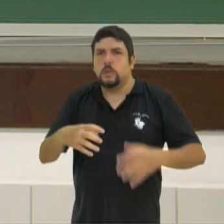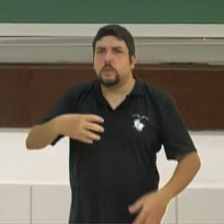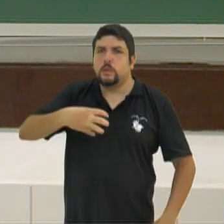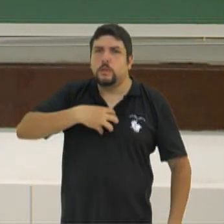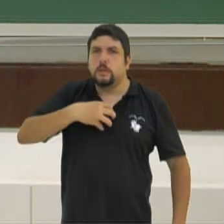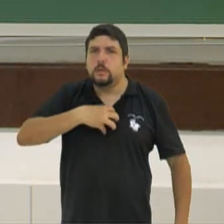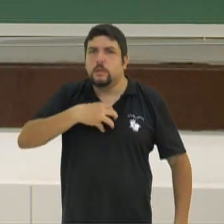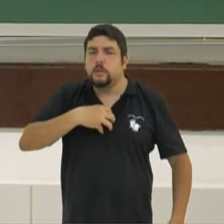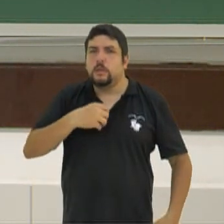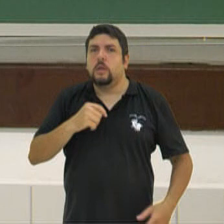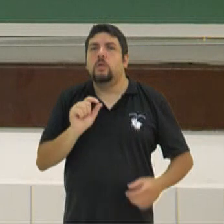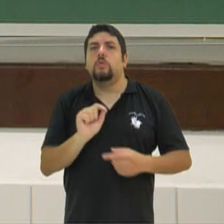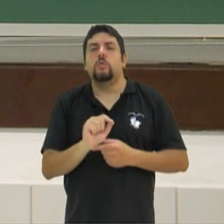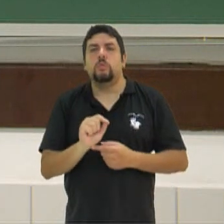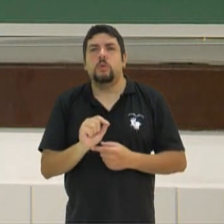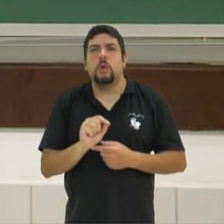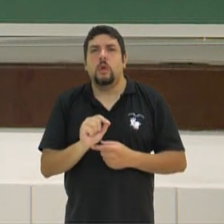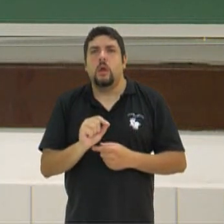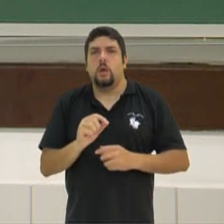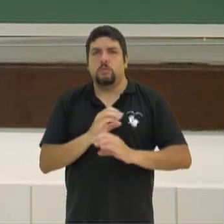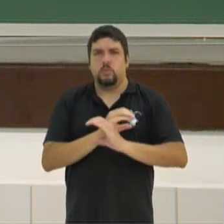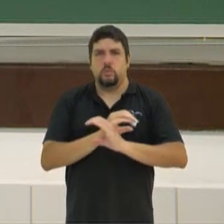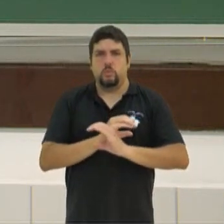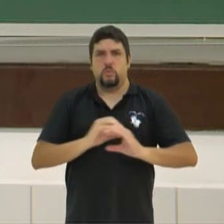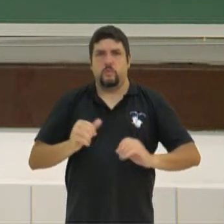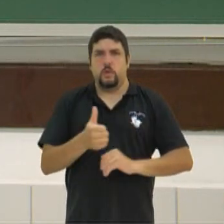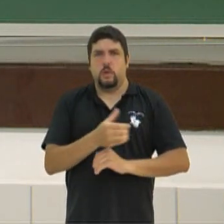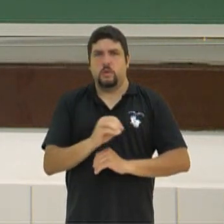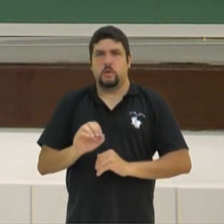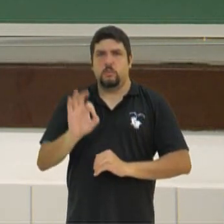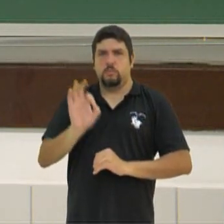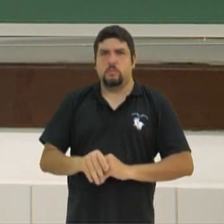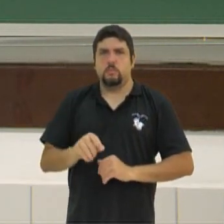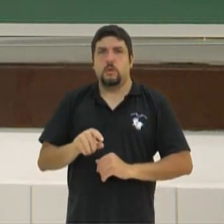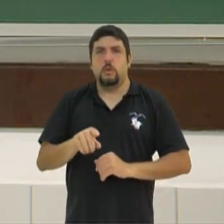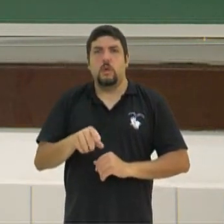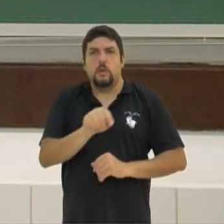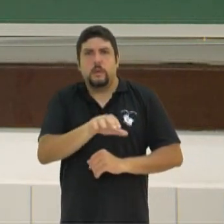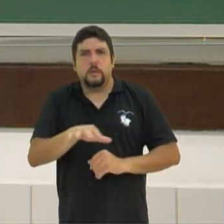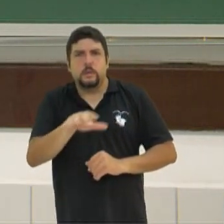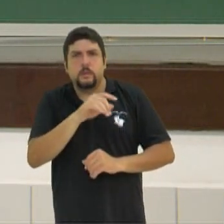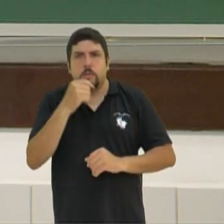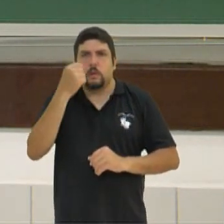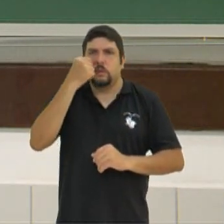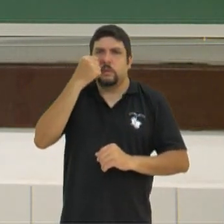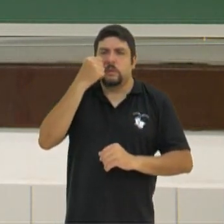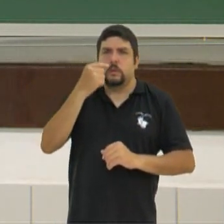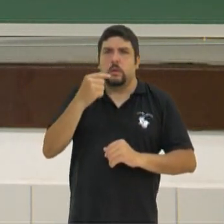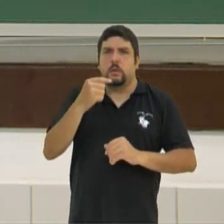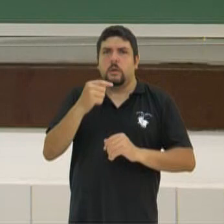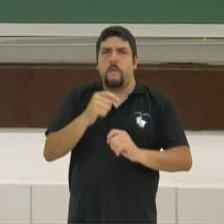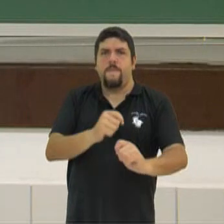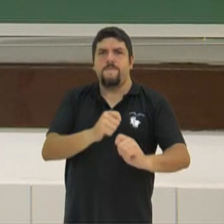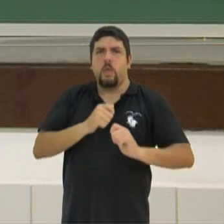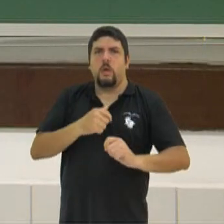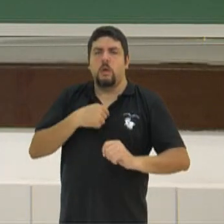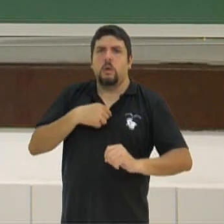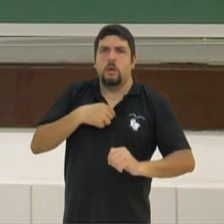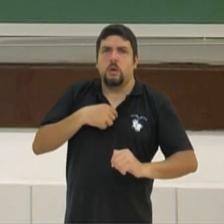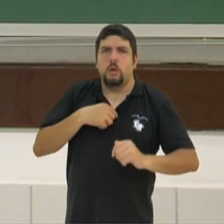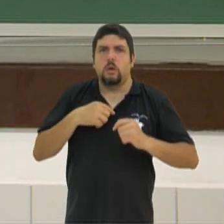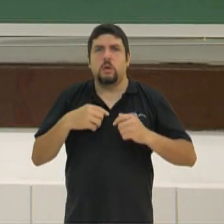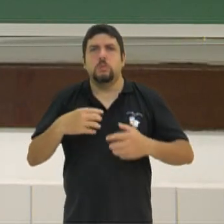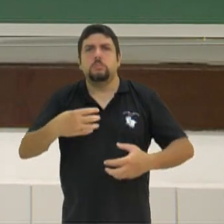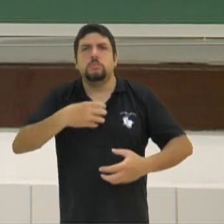razão me diz para nunca confiar em quem já me enganou uma vez. Se os meus sentidos, eles podem me enganar,